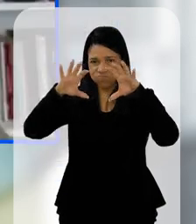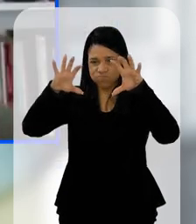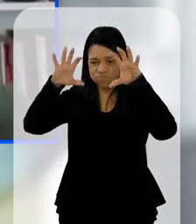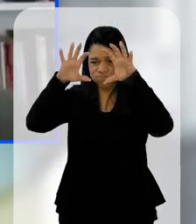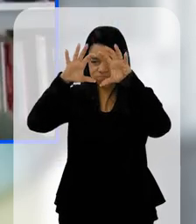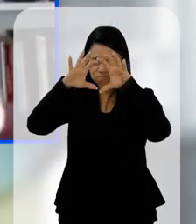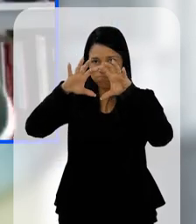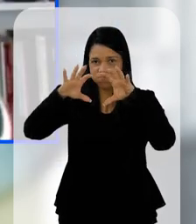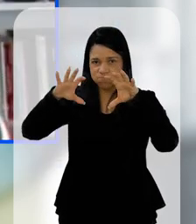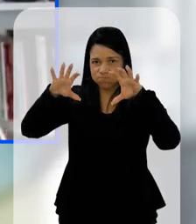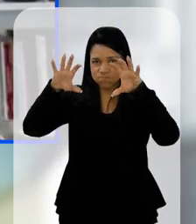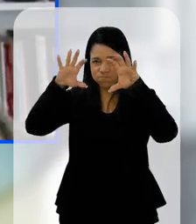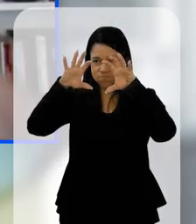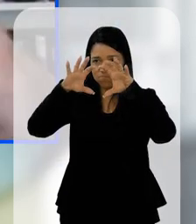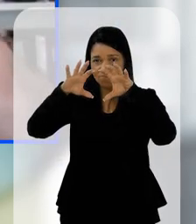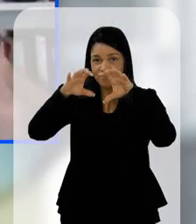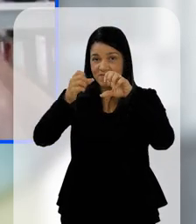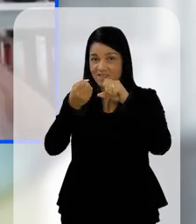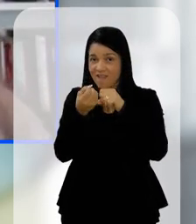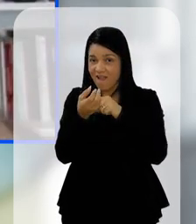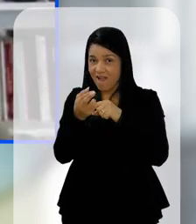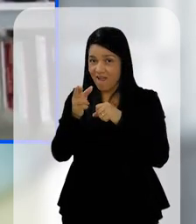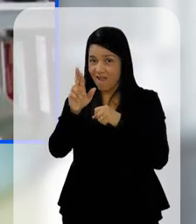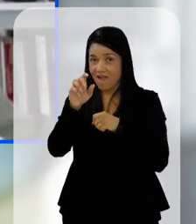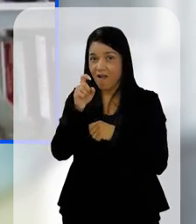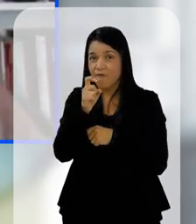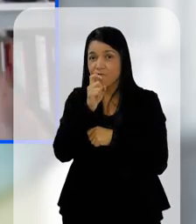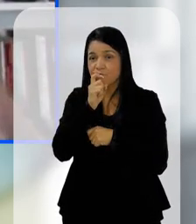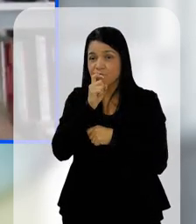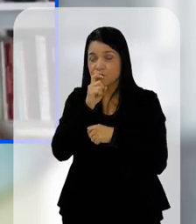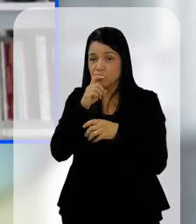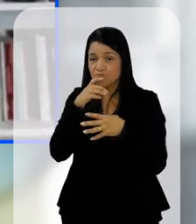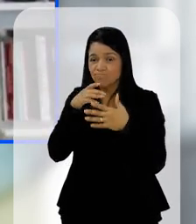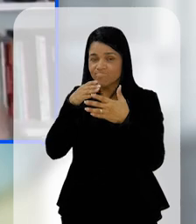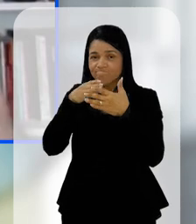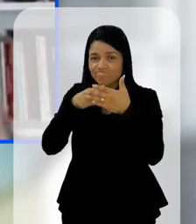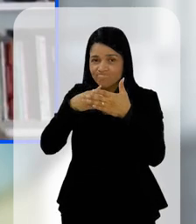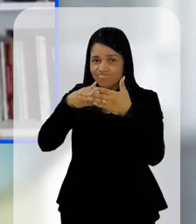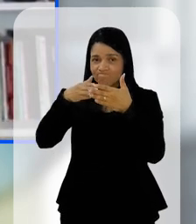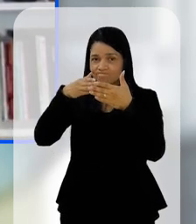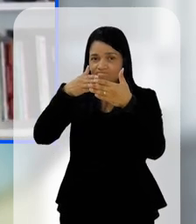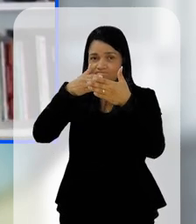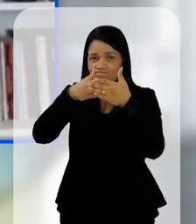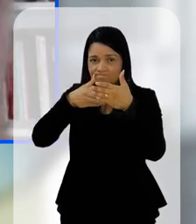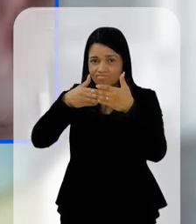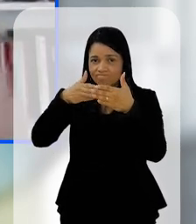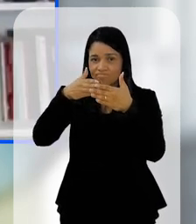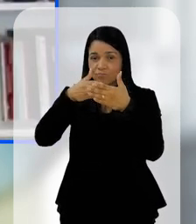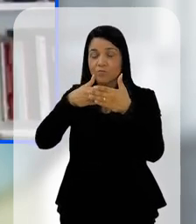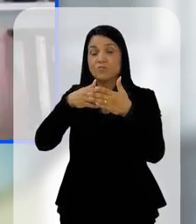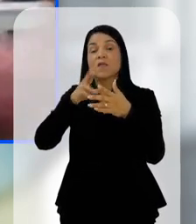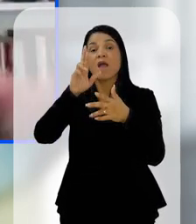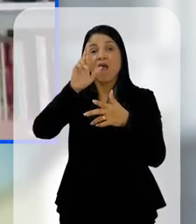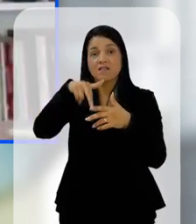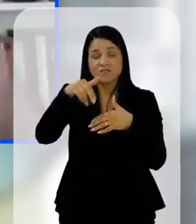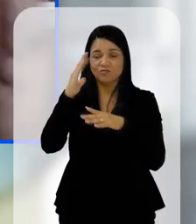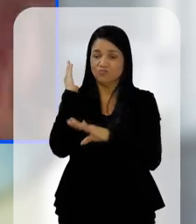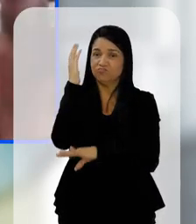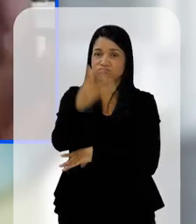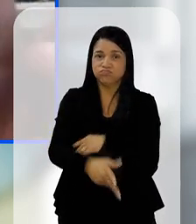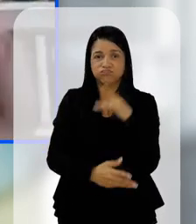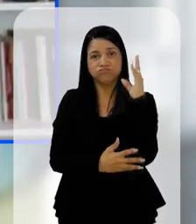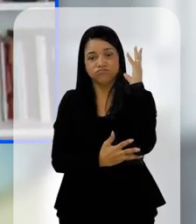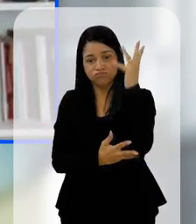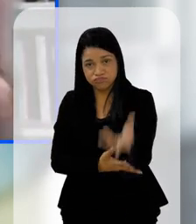aqui, e aí essa massa de ar fria que tem que avançar, ela não consegue avançar porque, em razão do desmatamento, de